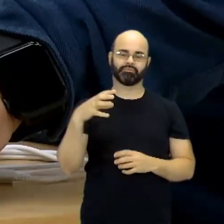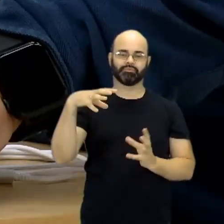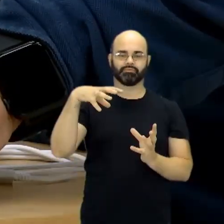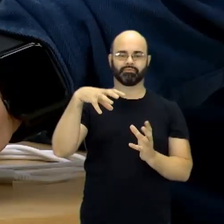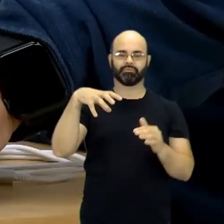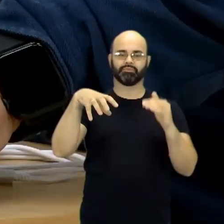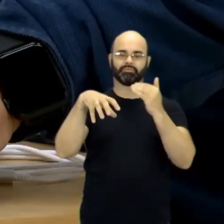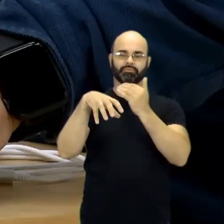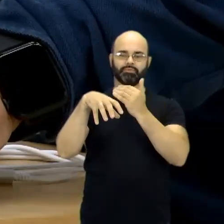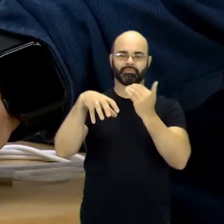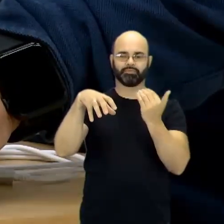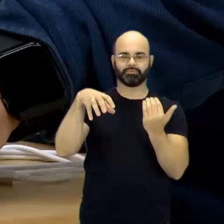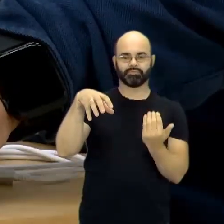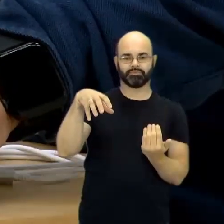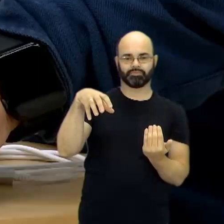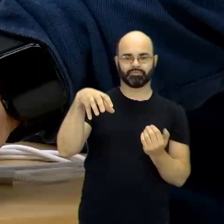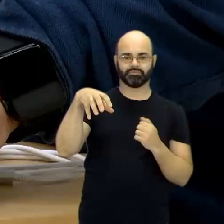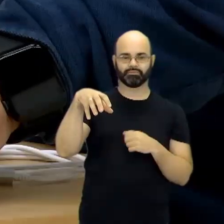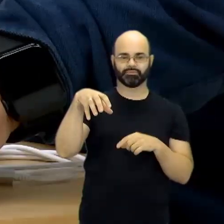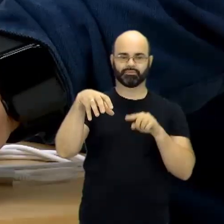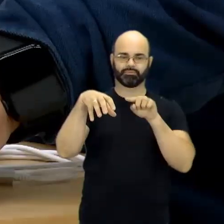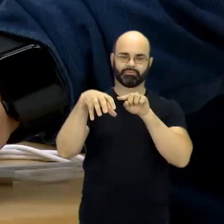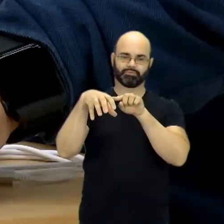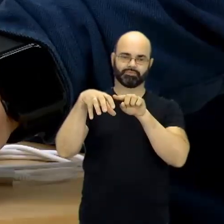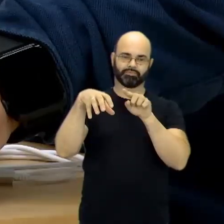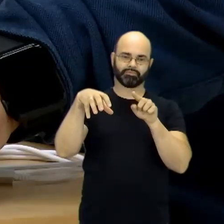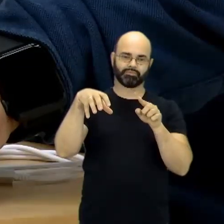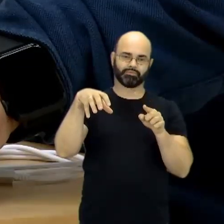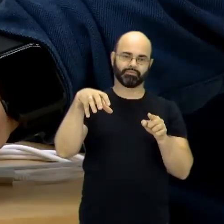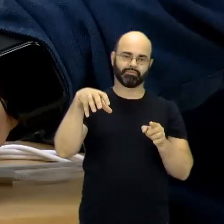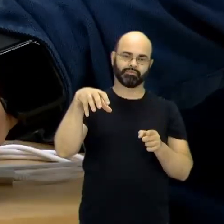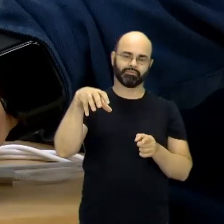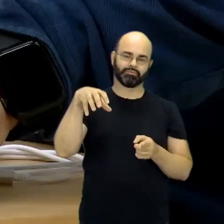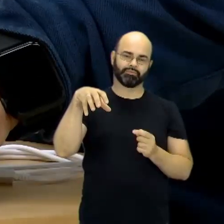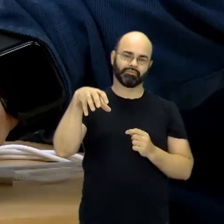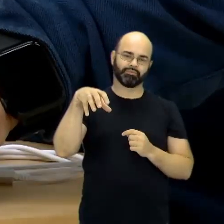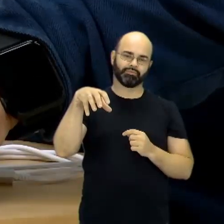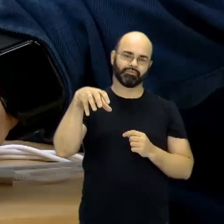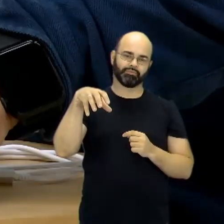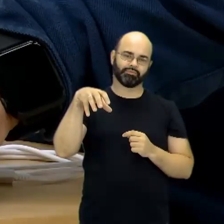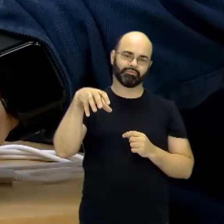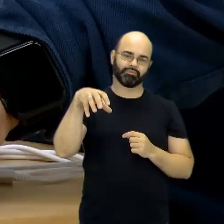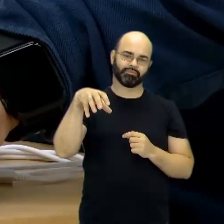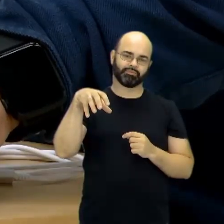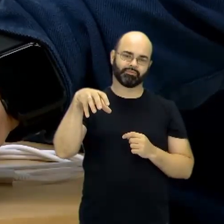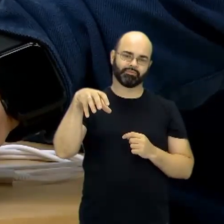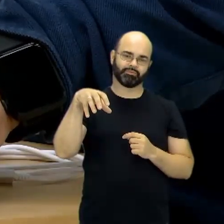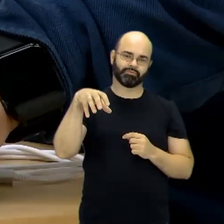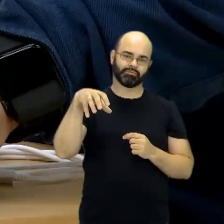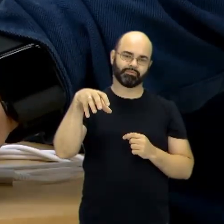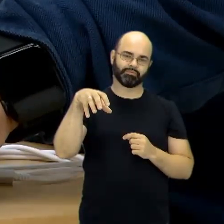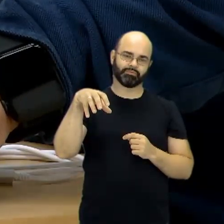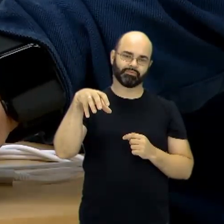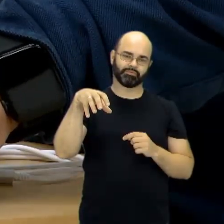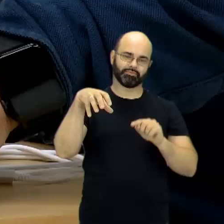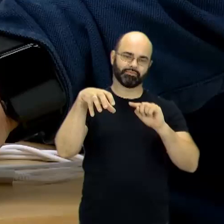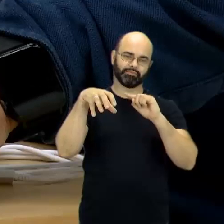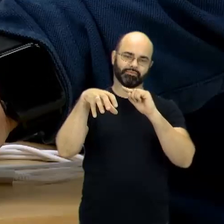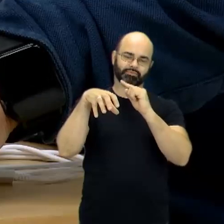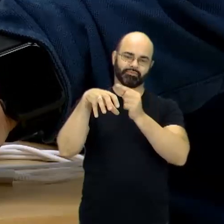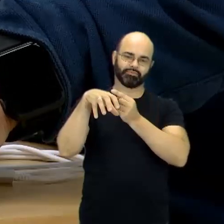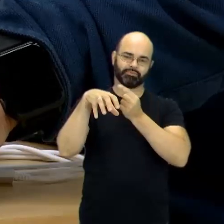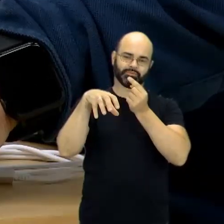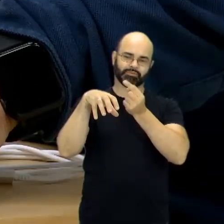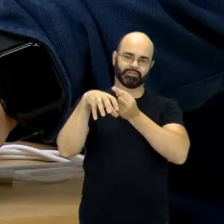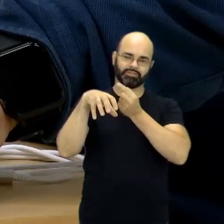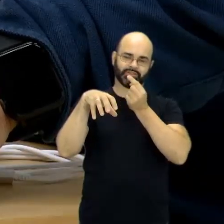como aqui o raio da Terra e se corresponde aqui aí a esse círculo aqui